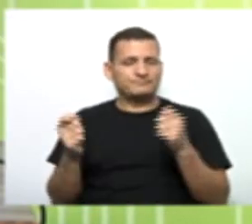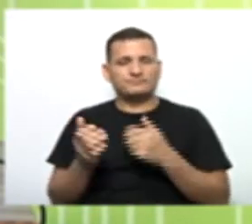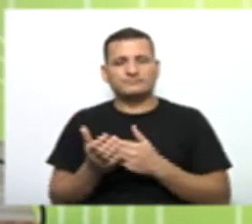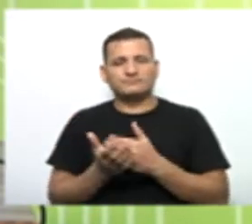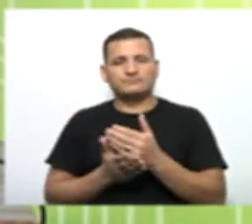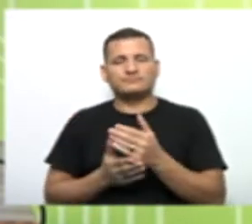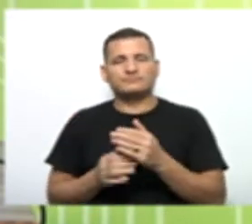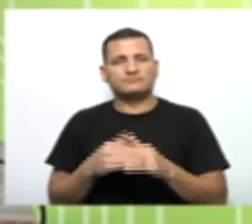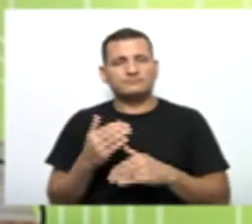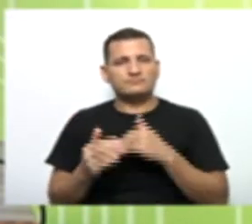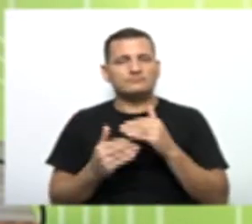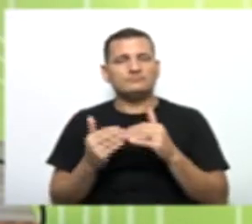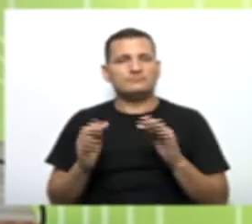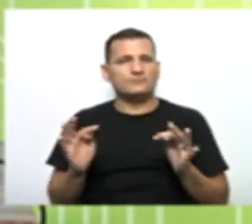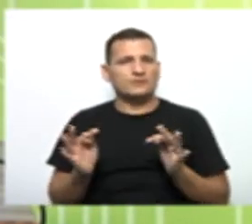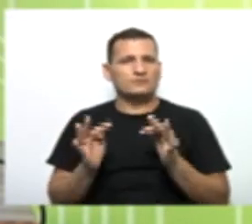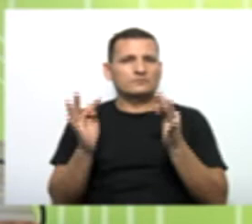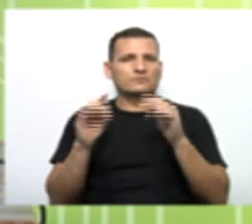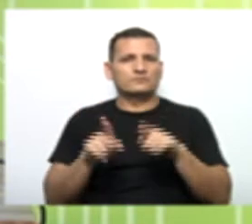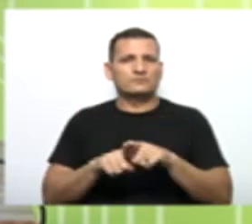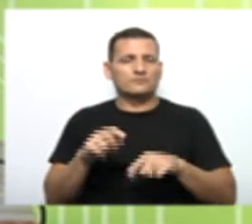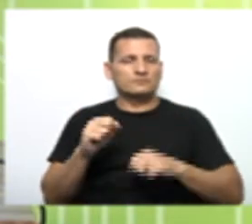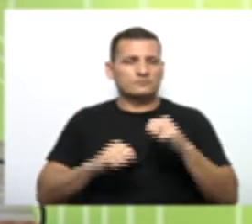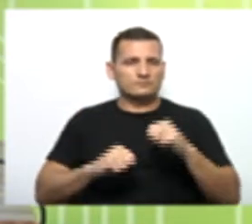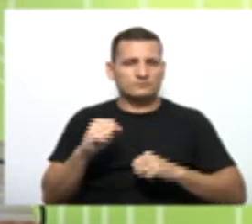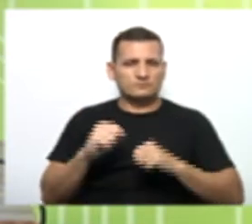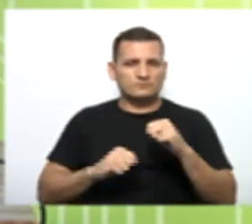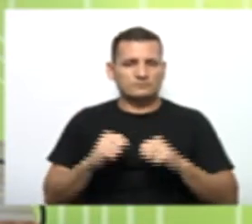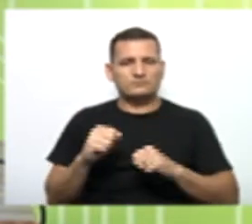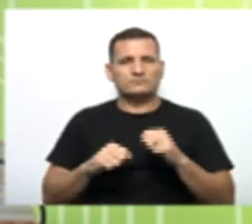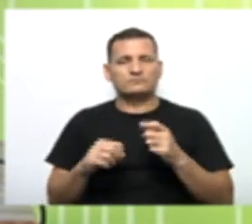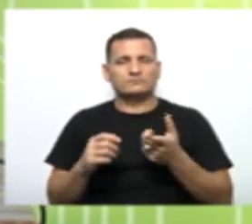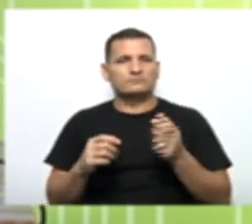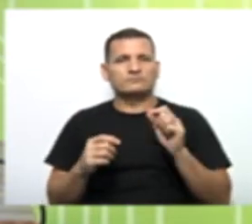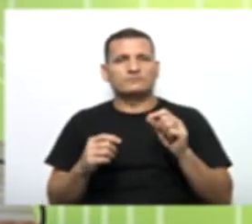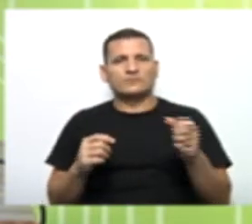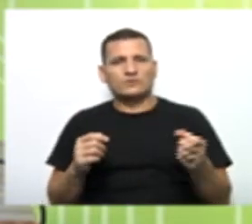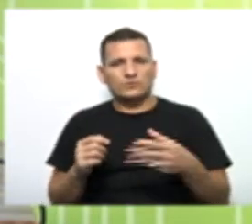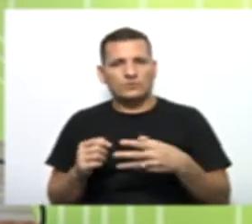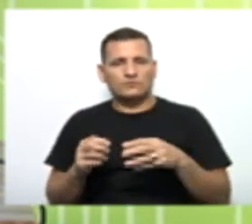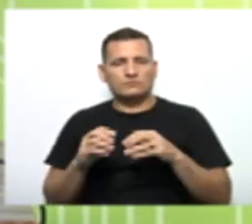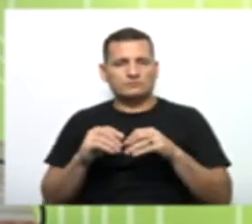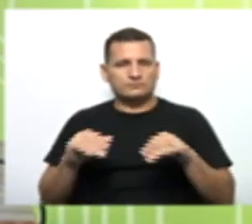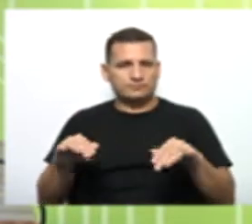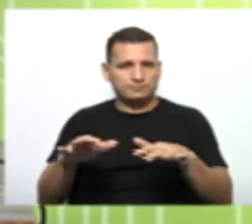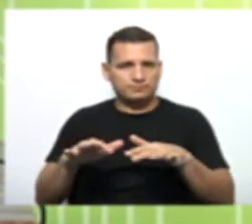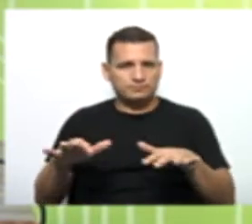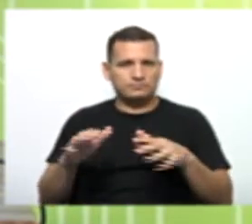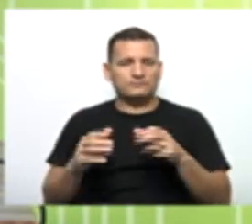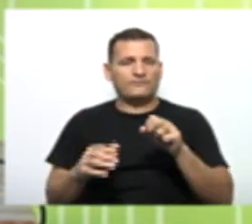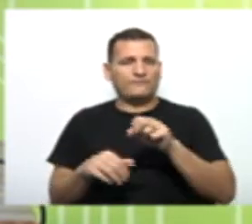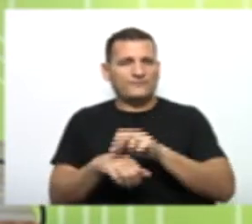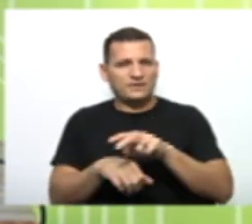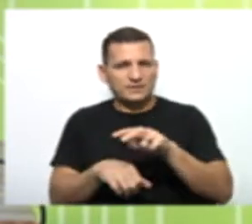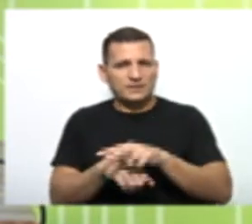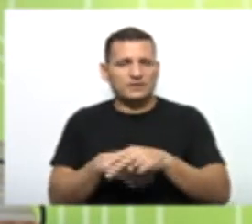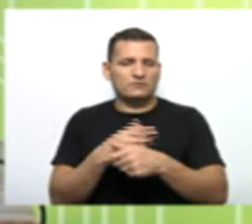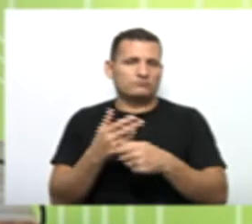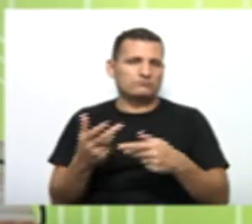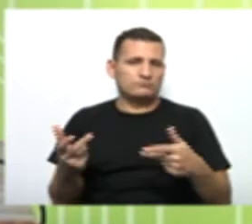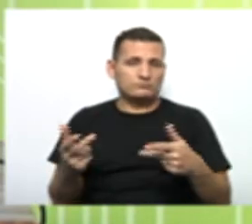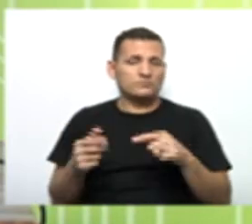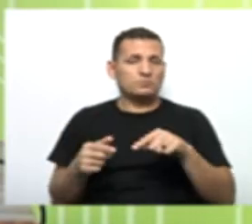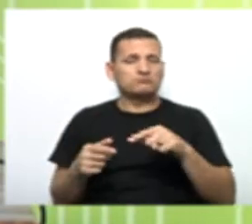desenvolver tecnologias de produção de novos fertilizantes, de inseticidas. Isso propiciou para